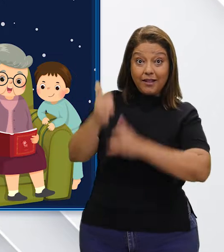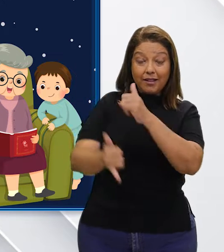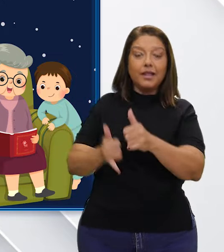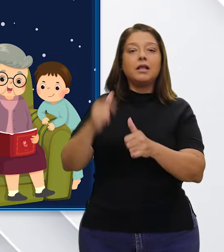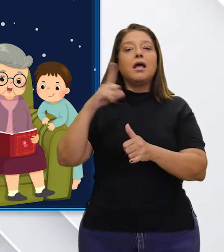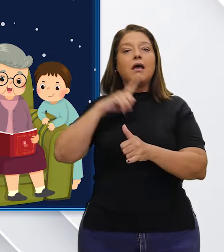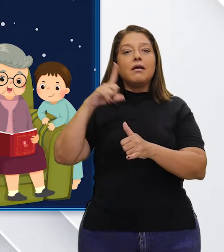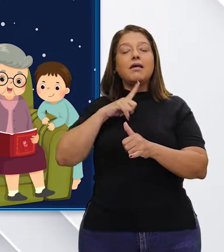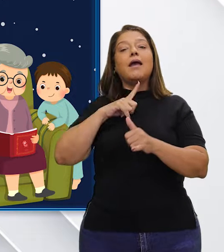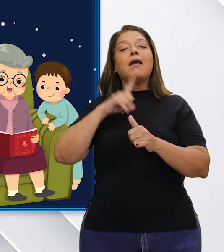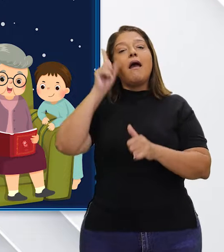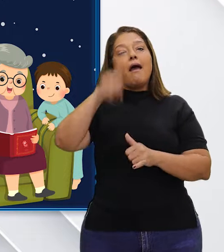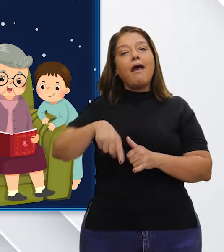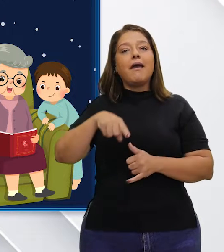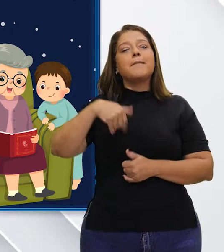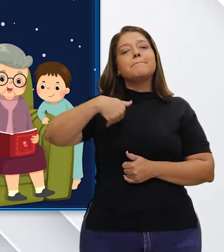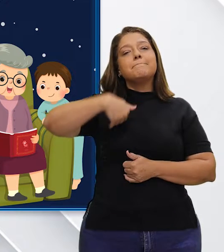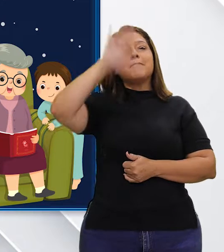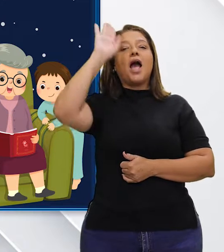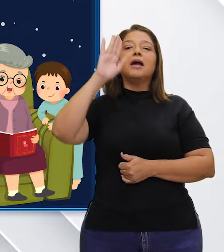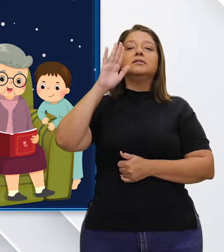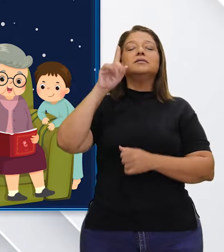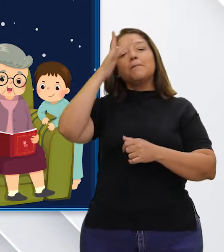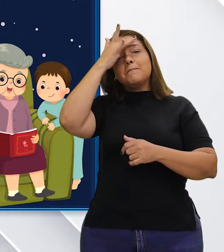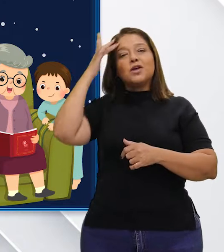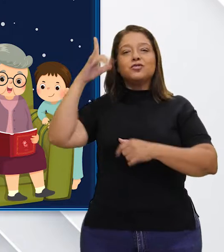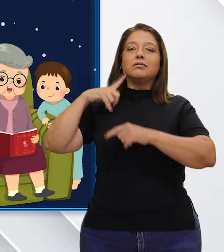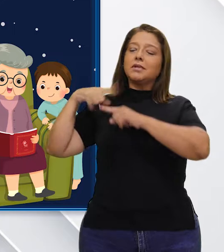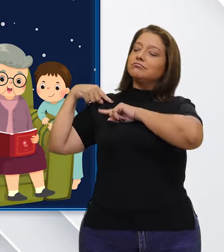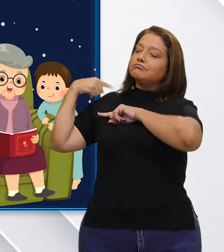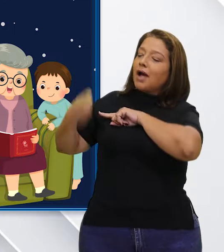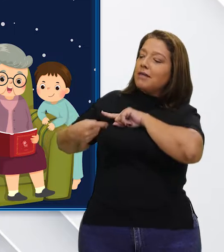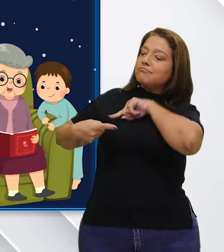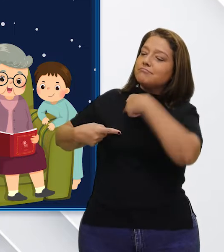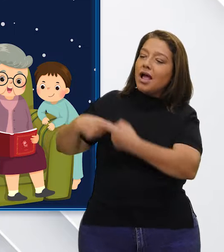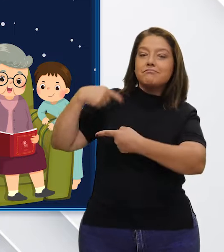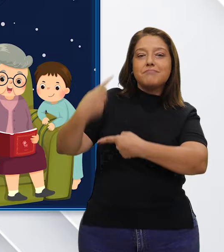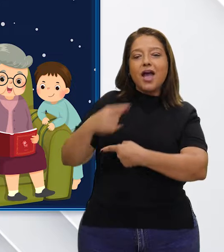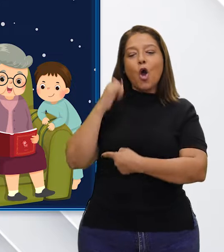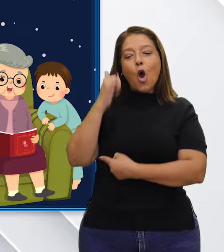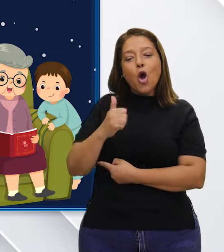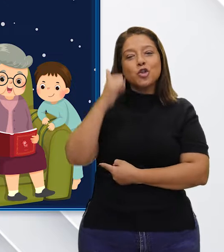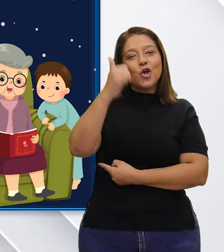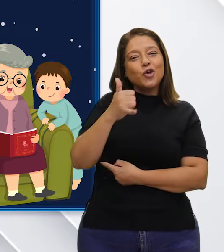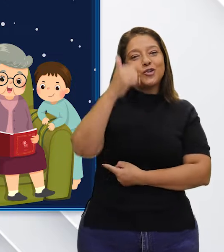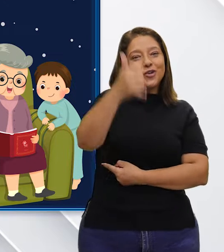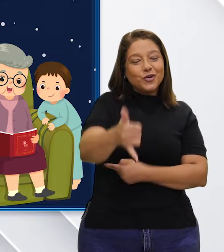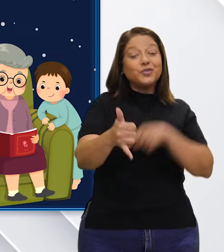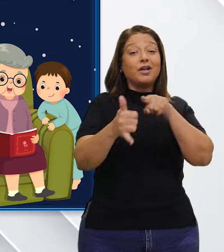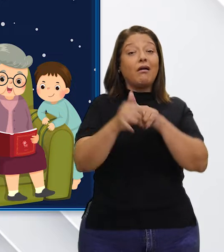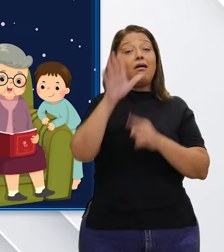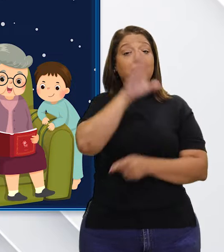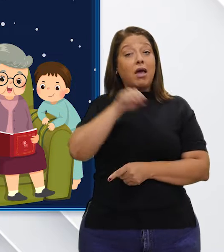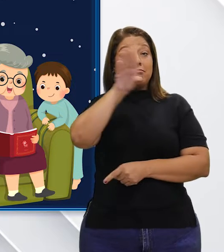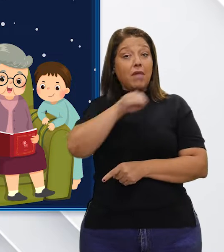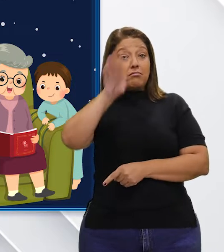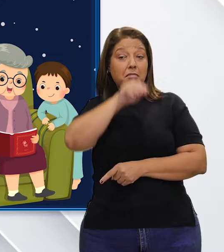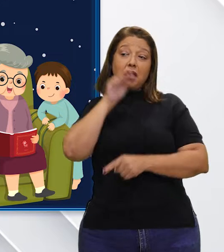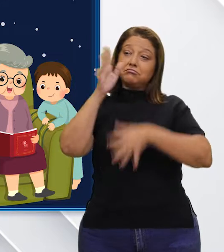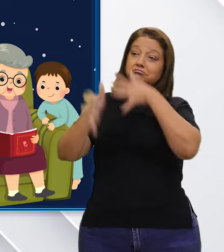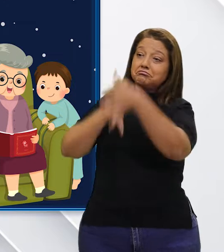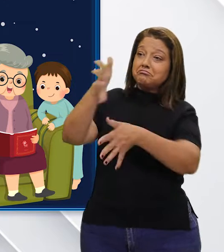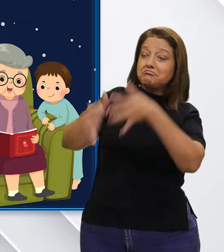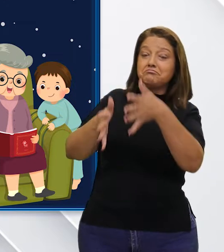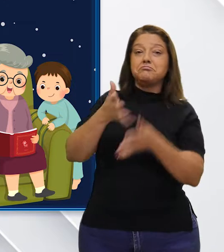origem na tradição oral, ou seja, são passadas de geração em geração por meio da narração verbal,